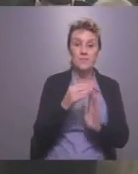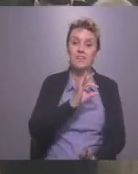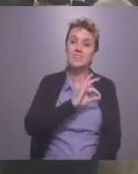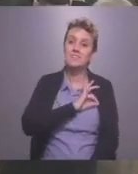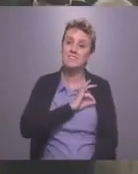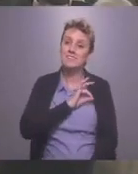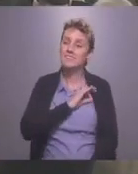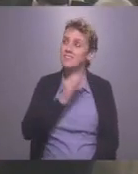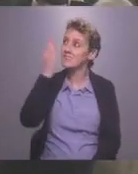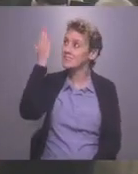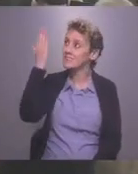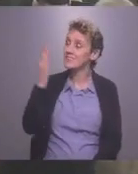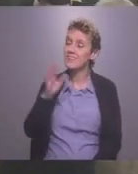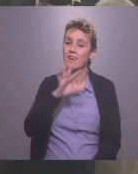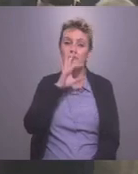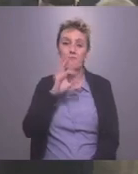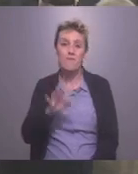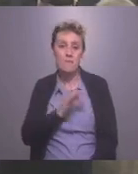Abençoai,